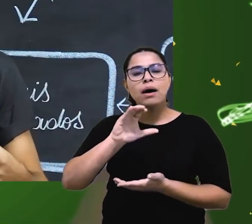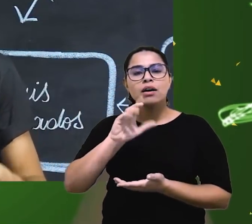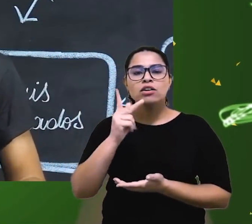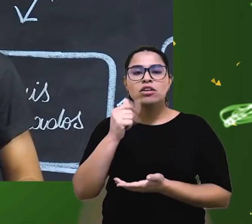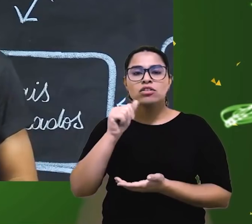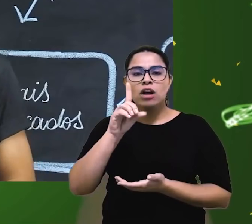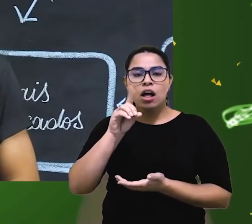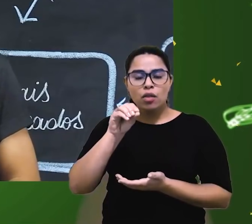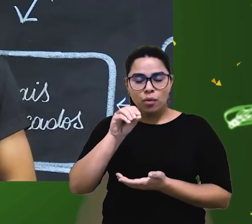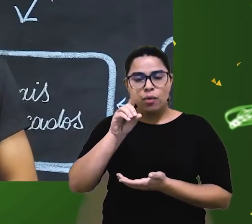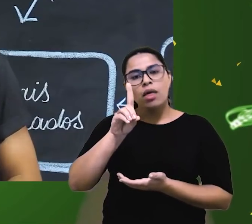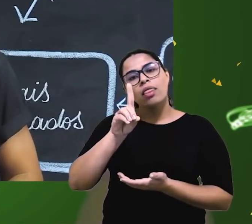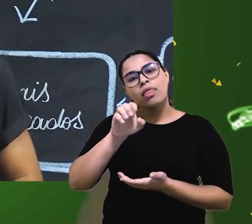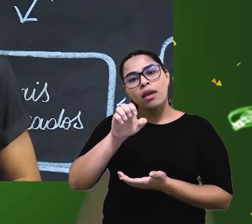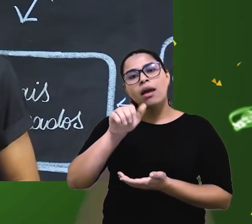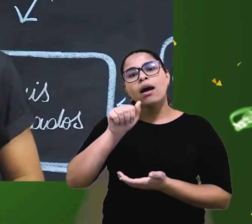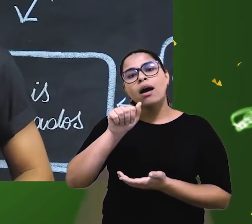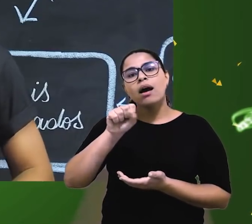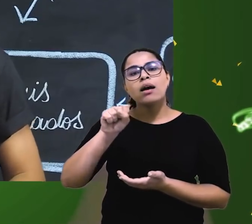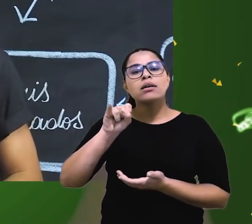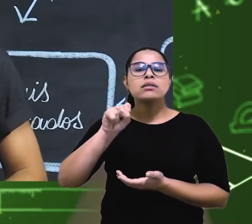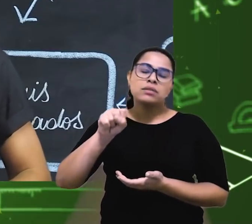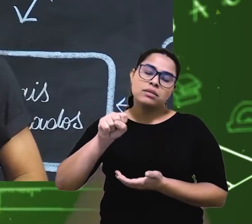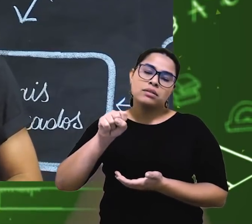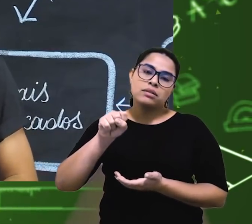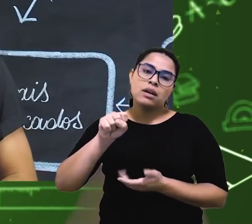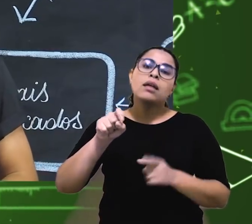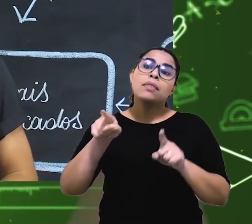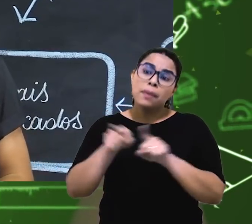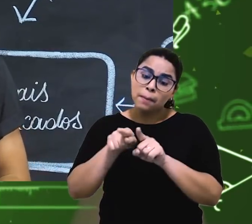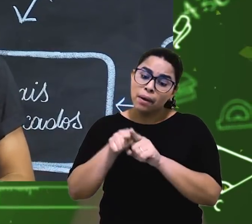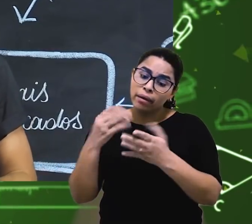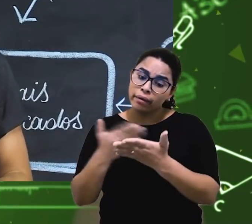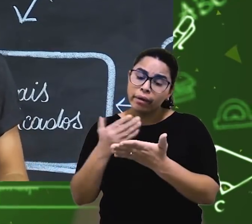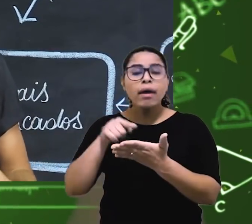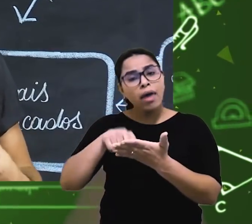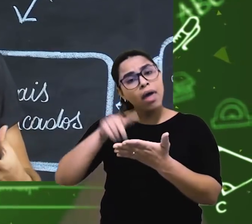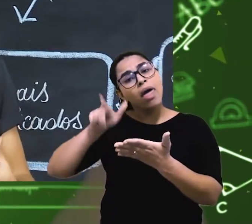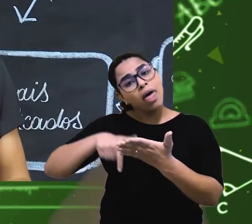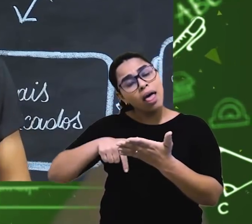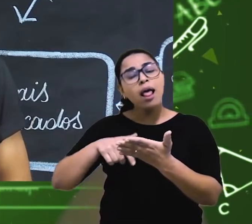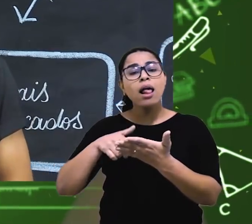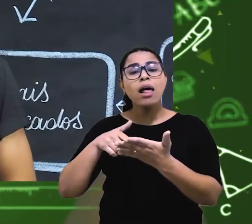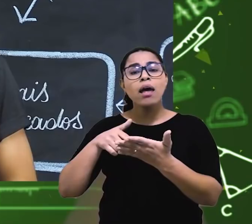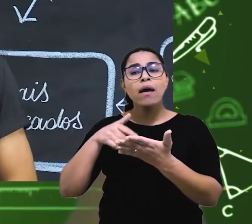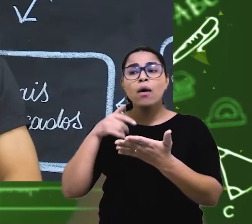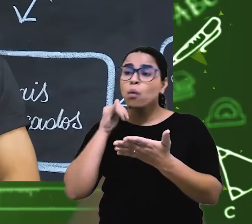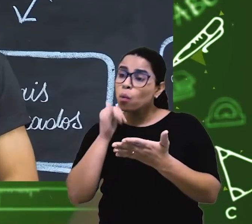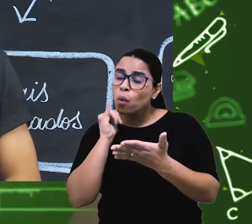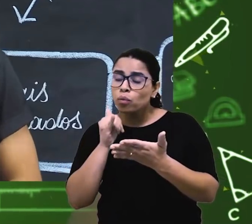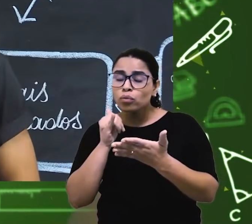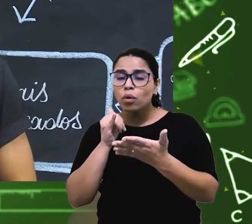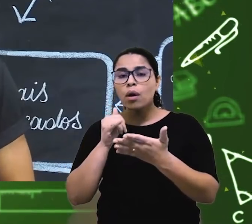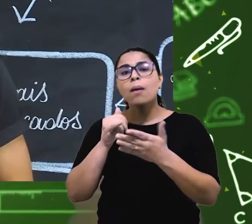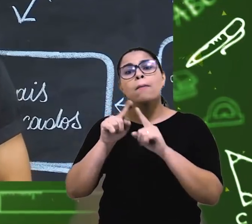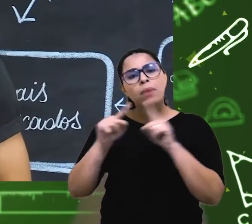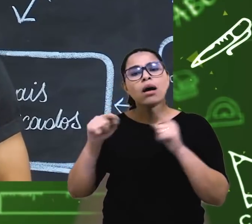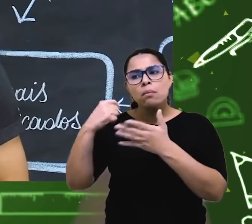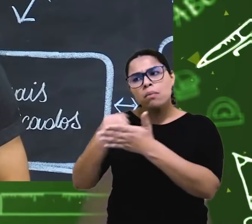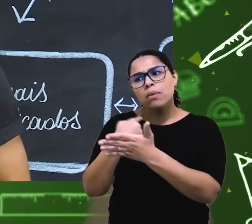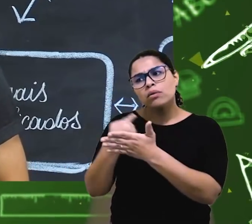partes e mesmo assim ele é um conto. Aí você pode me perguntar, mas o conto então não é uma história pequena? Pequena não só em